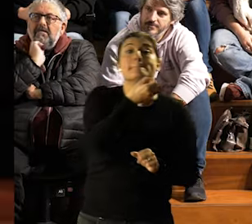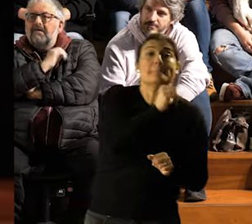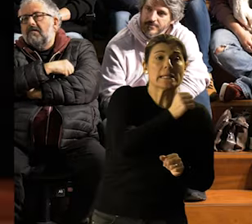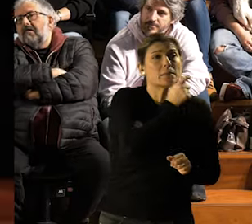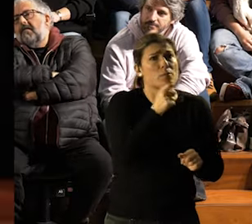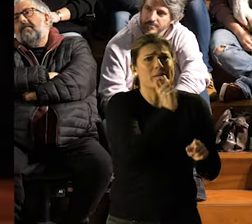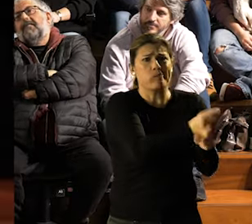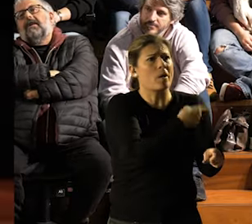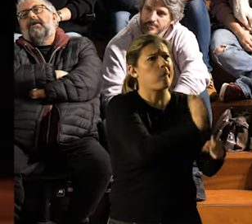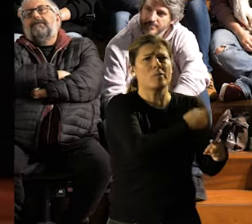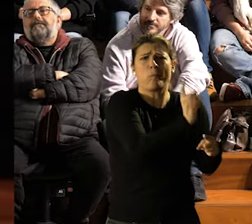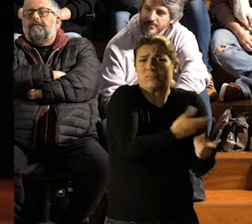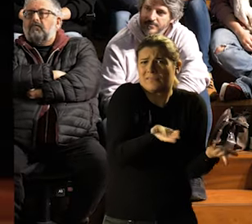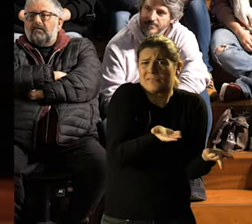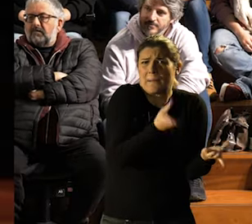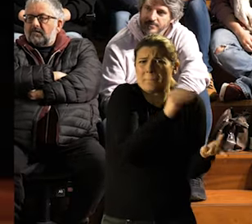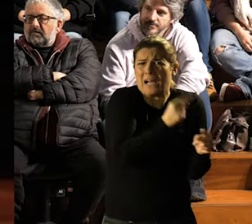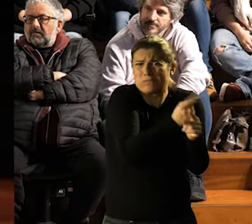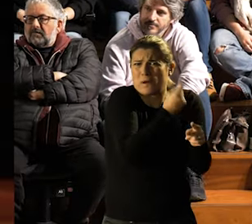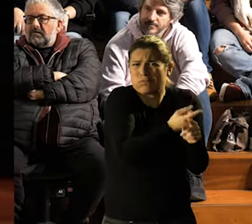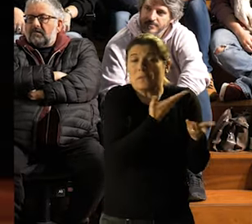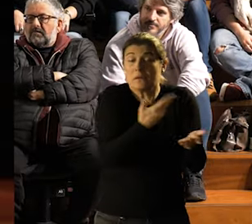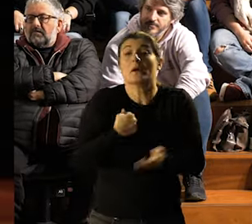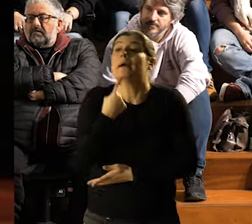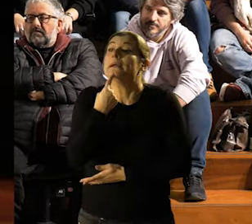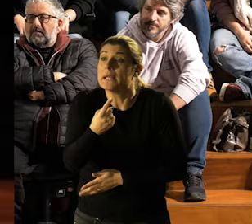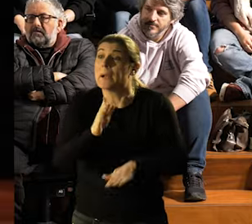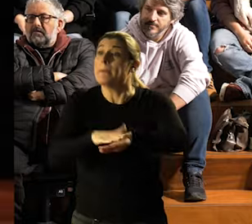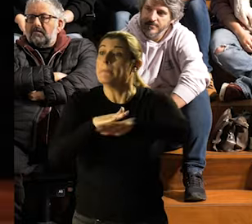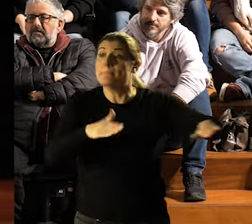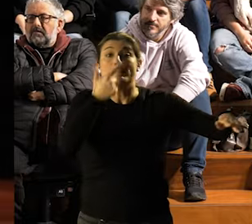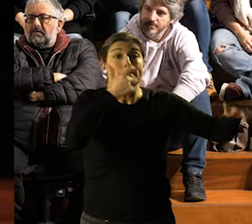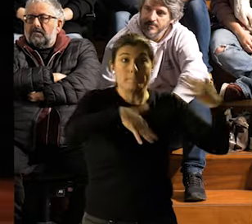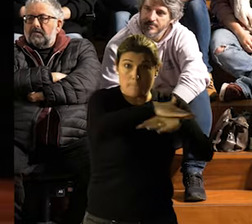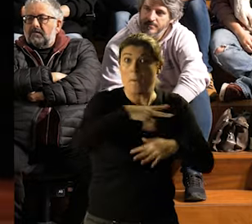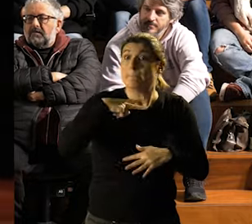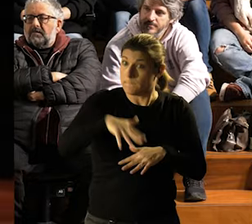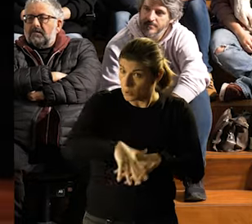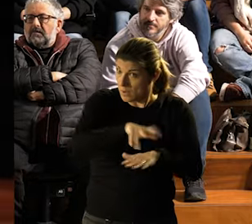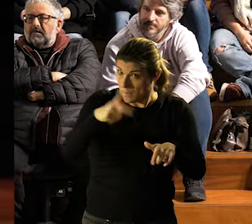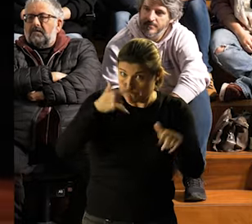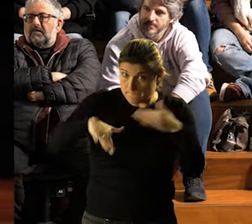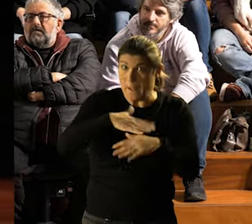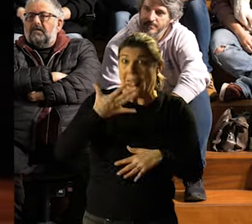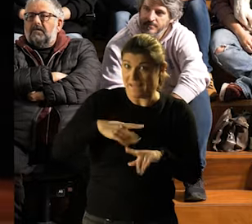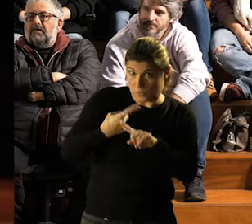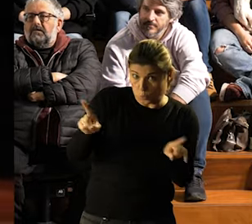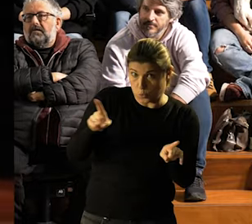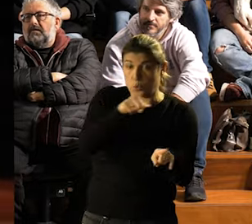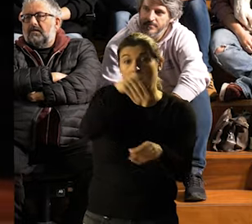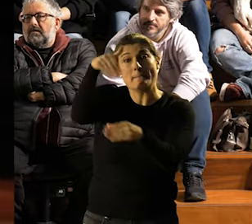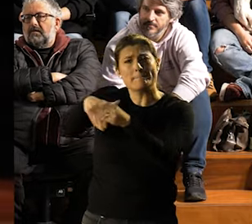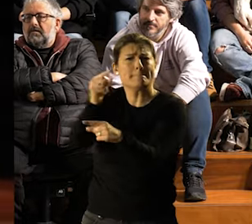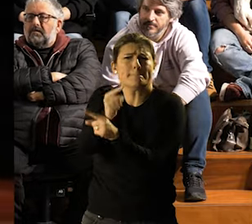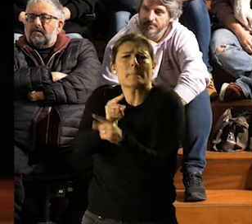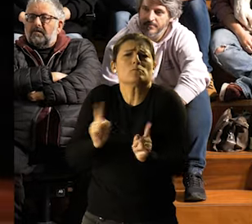mais do mesmo então aqui só se diz uma coisa po de esquerda povo de Portugal se queres diferente não votes nos